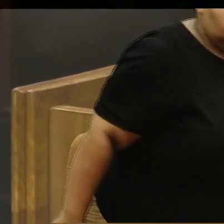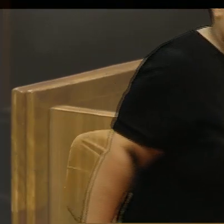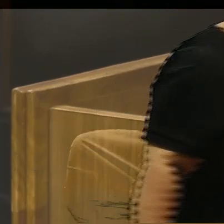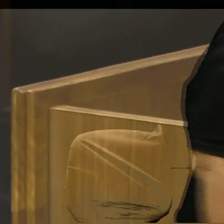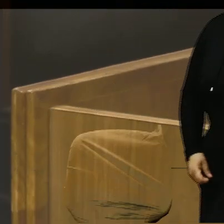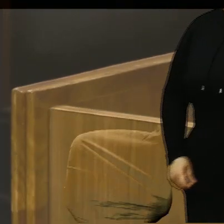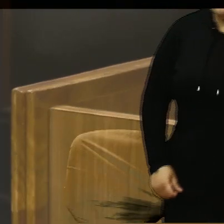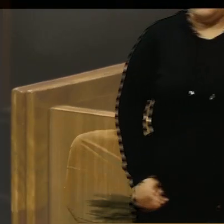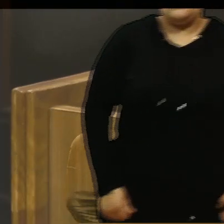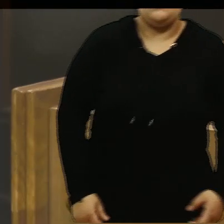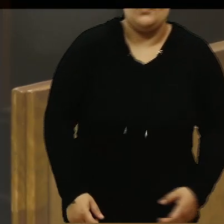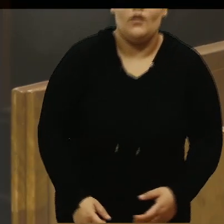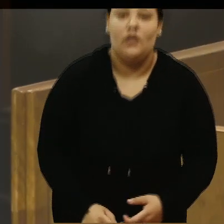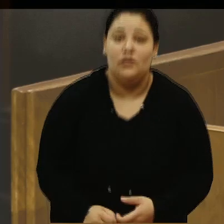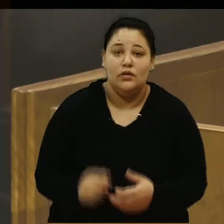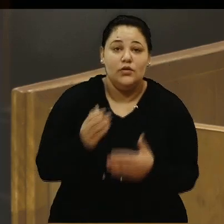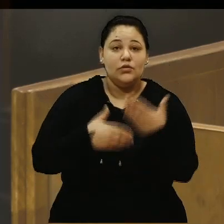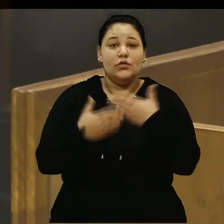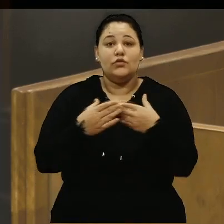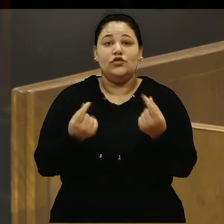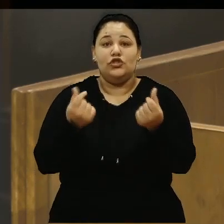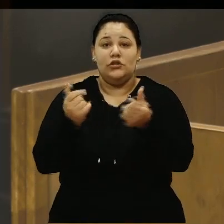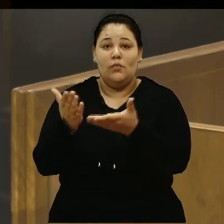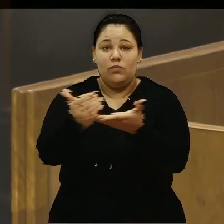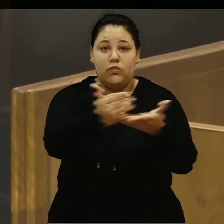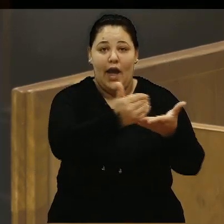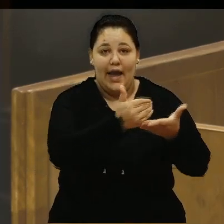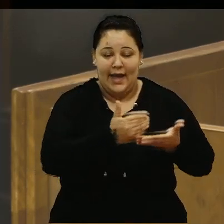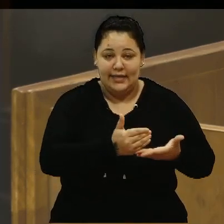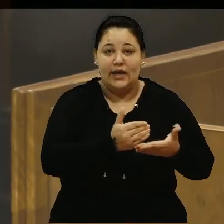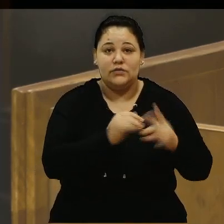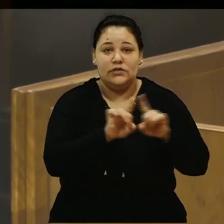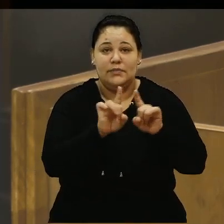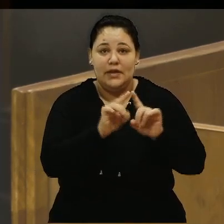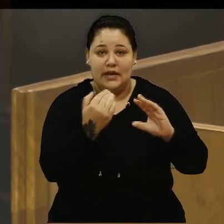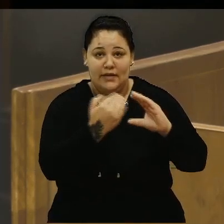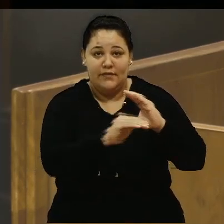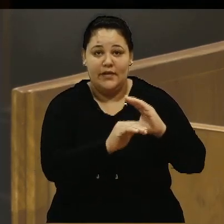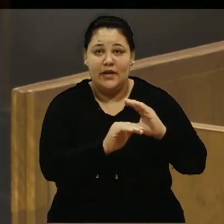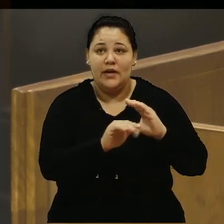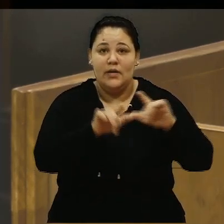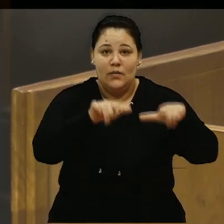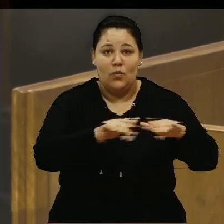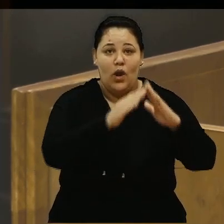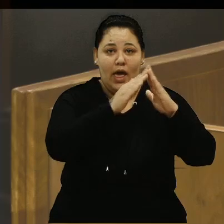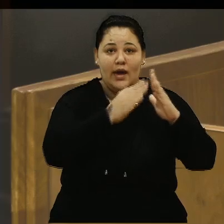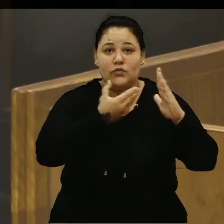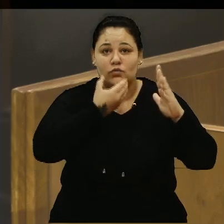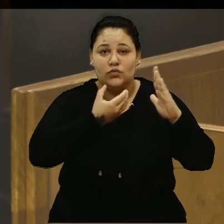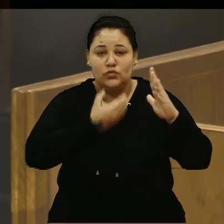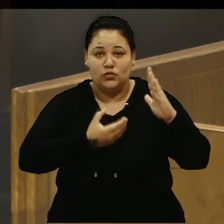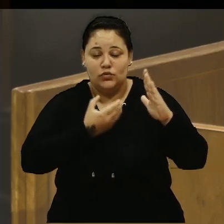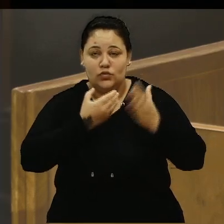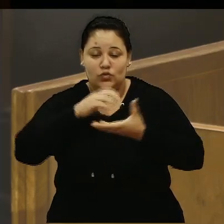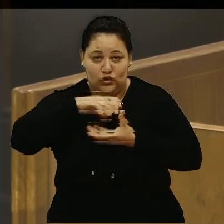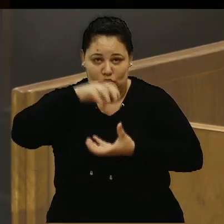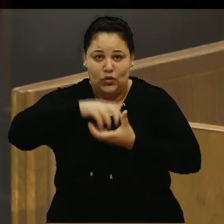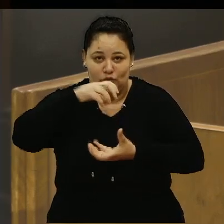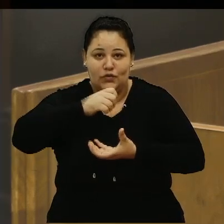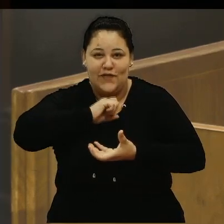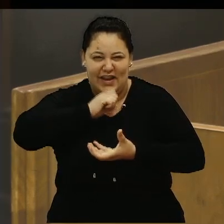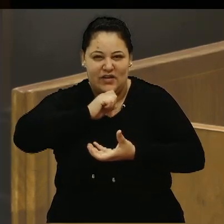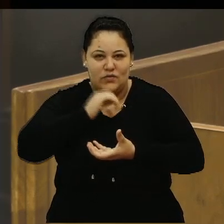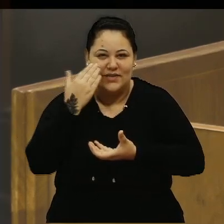todo o valor que é arrecadado das cartelas vai para o lar do idoso. E eles se mantêm, né, eles